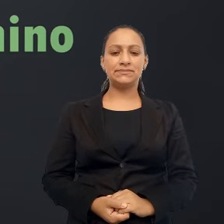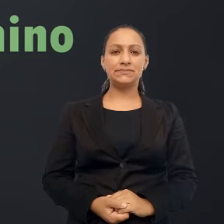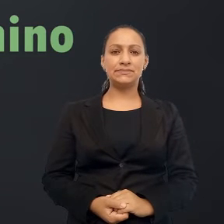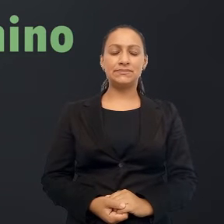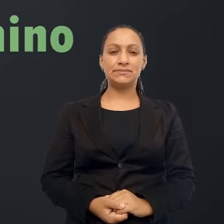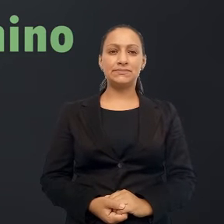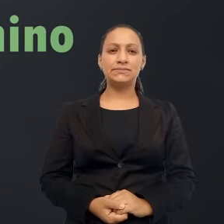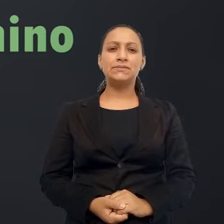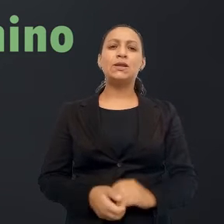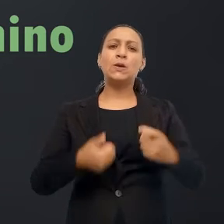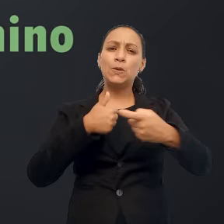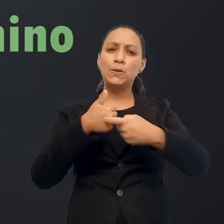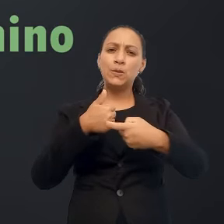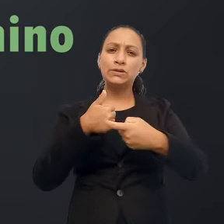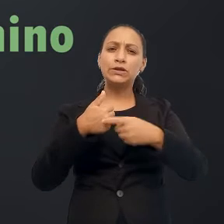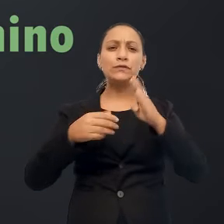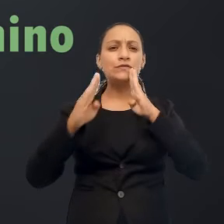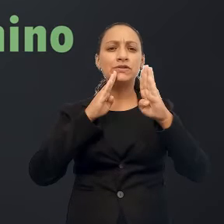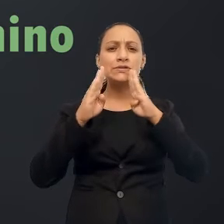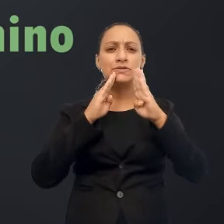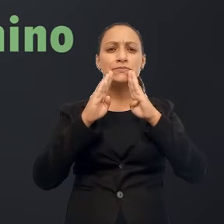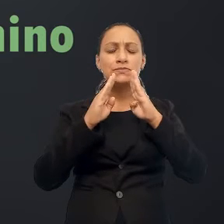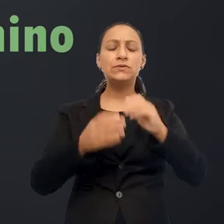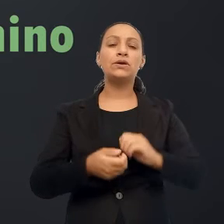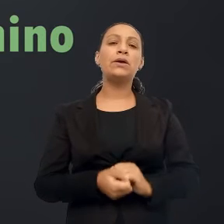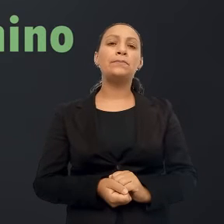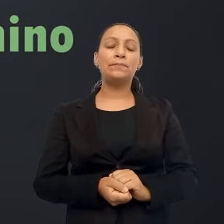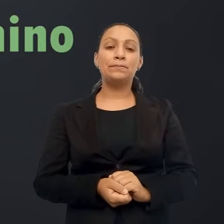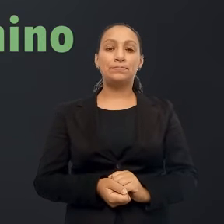Curta a nossa página aqui no Facebook, em